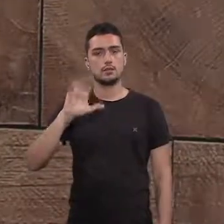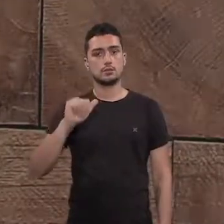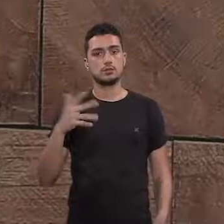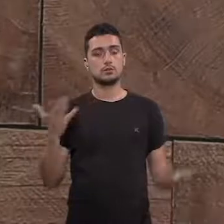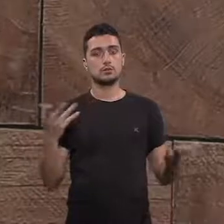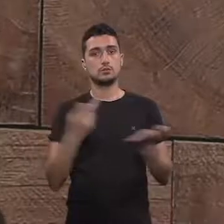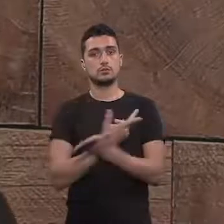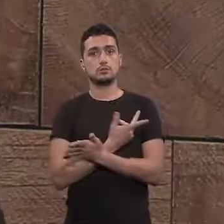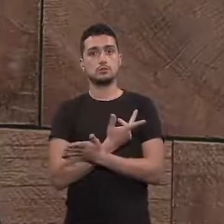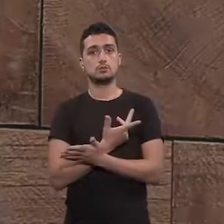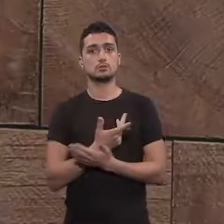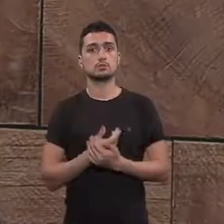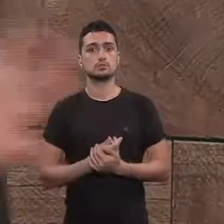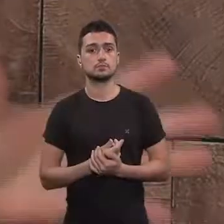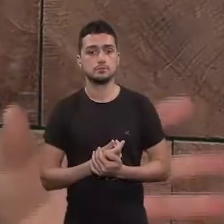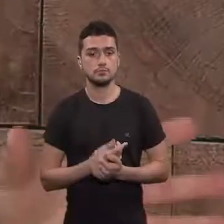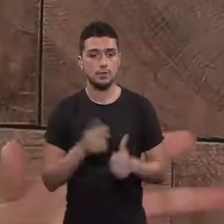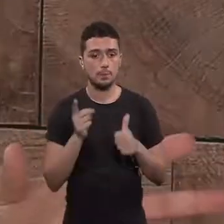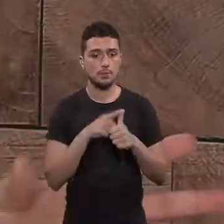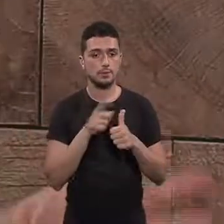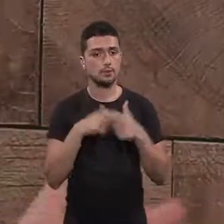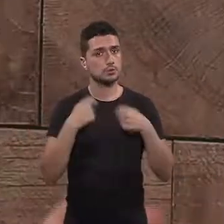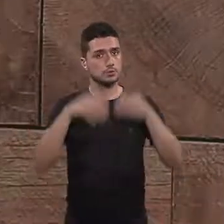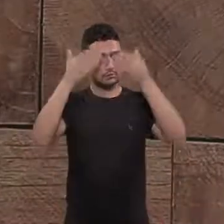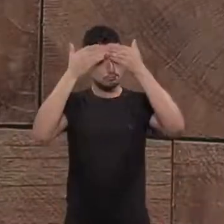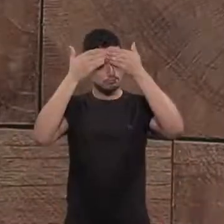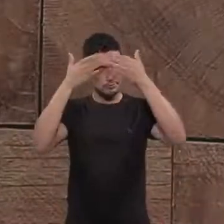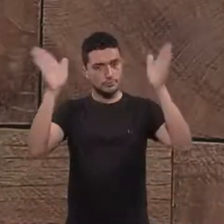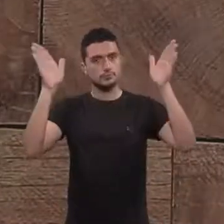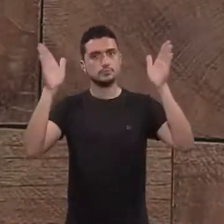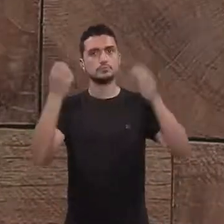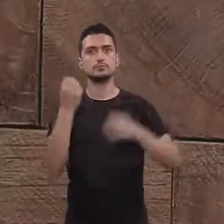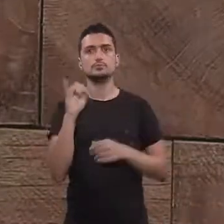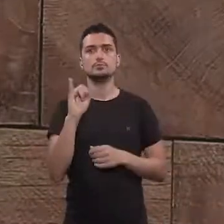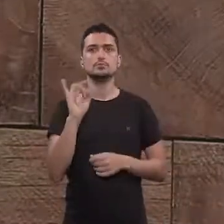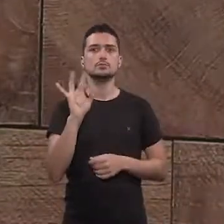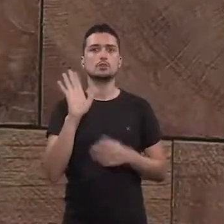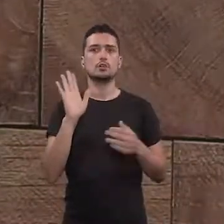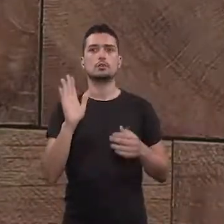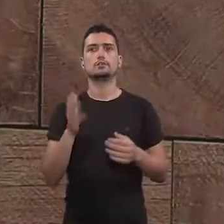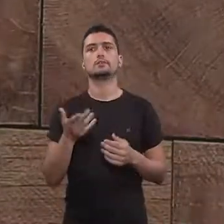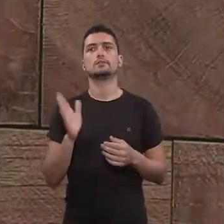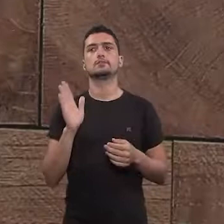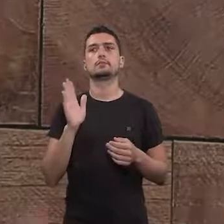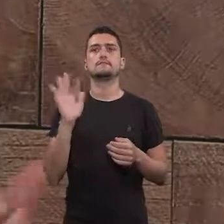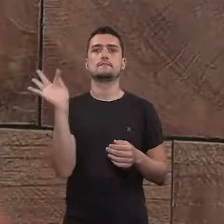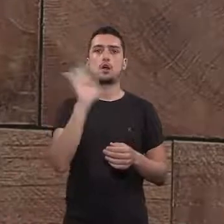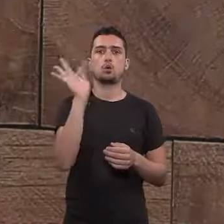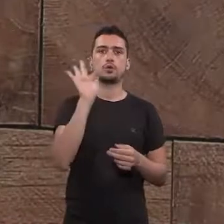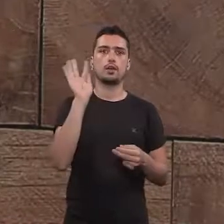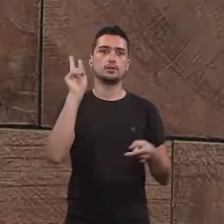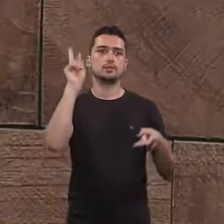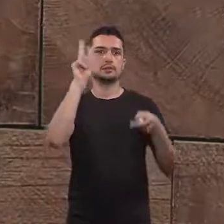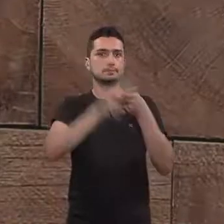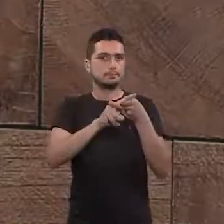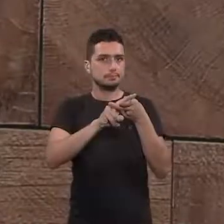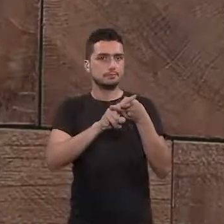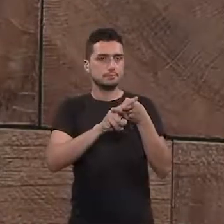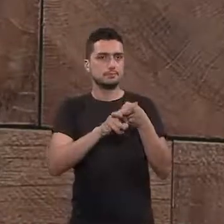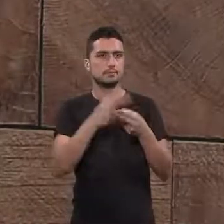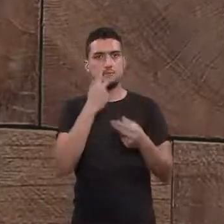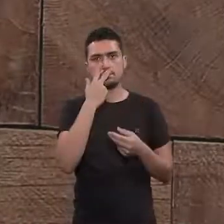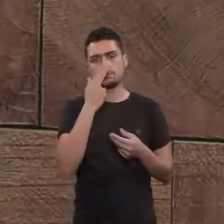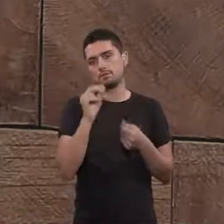E primeiro que a gente tem que abrir a mente em relação a isso, ou seja, se nós ficarmos somente presos na academia, nós ficamos meio isolados,